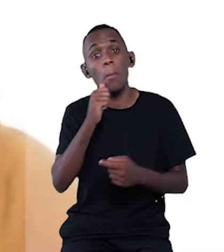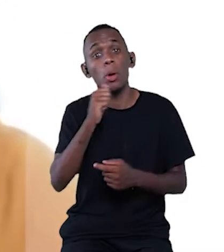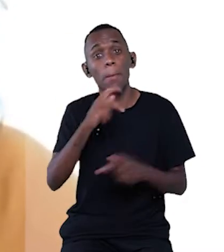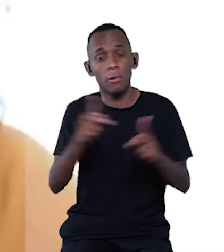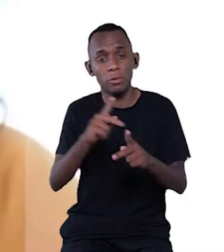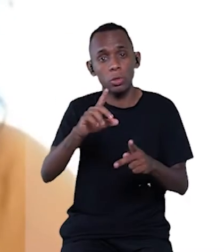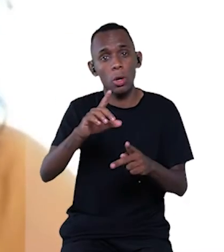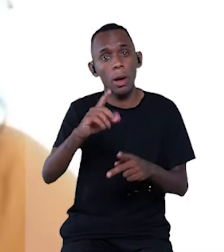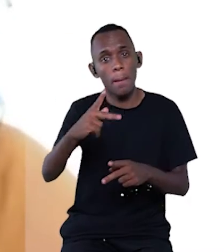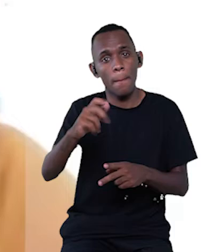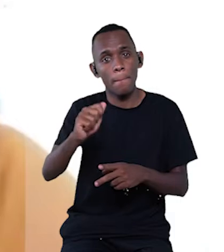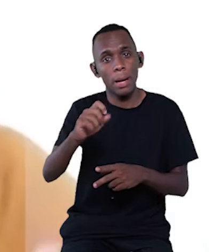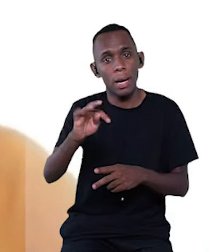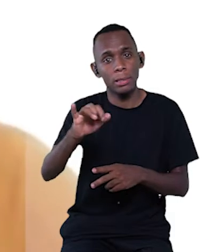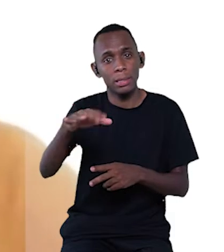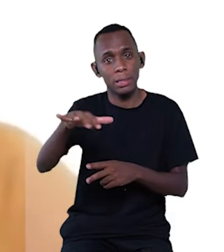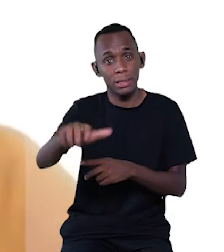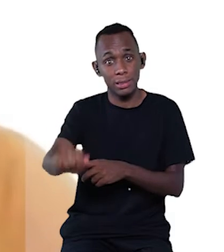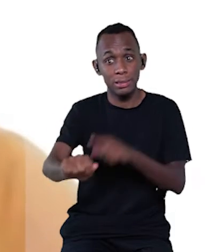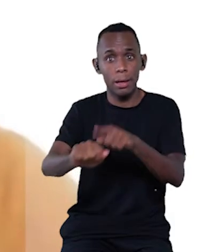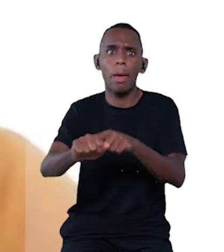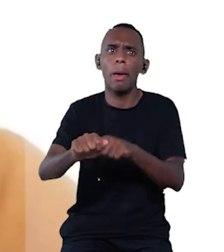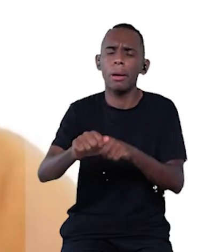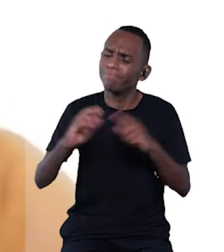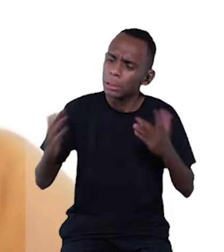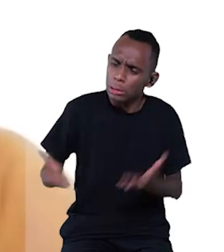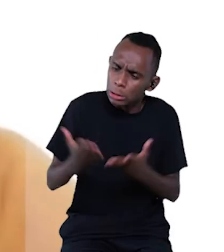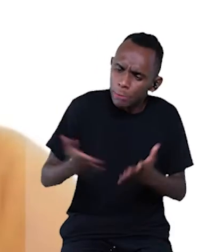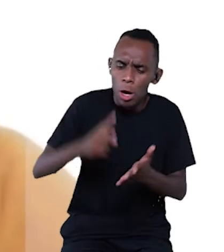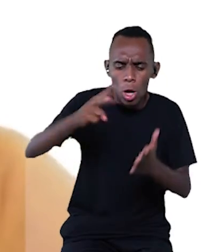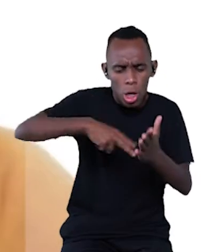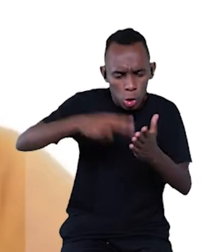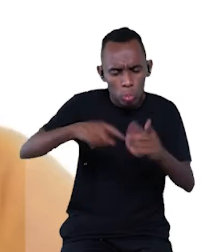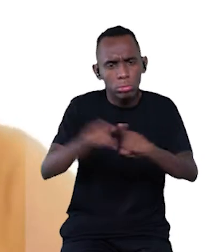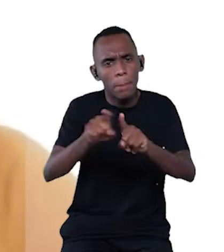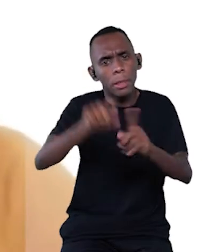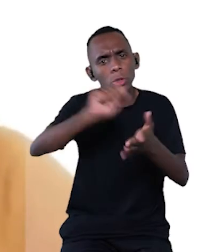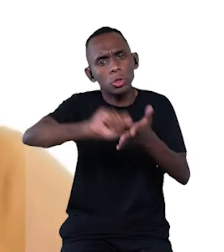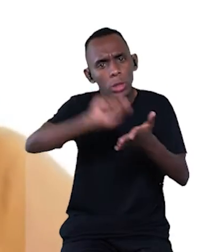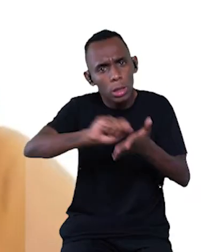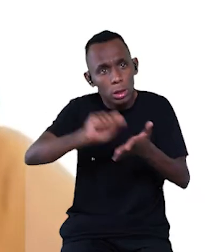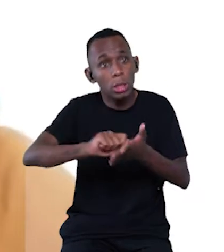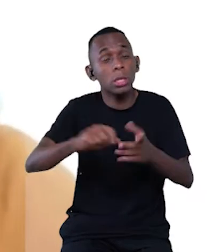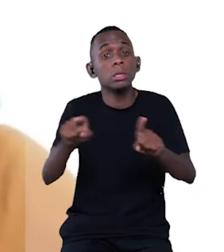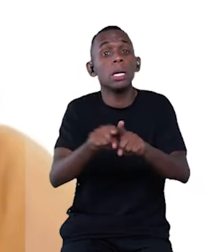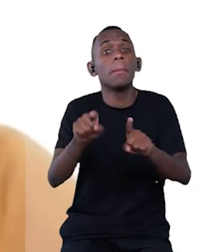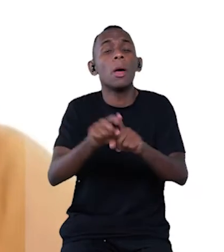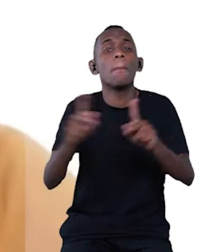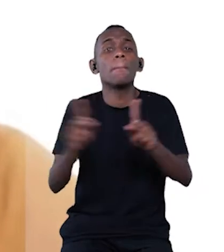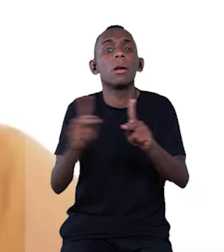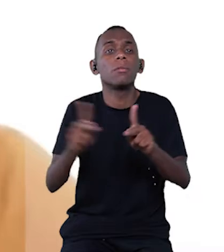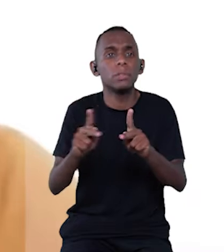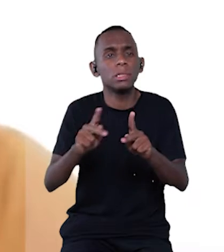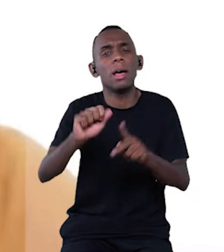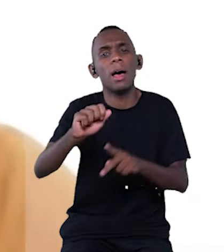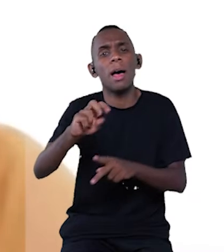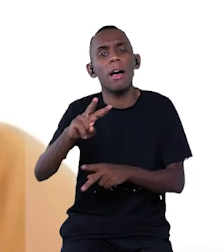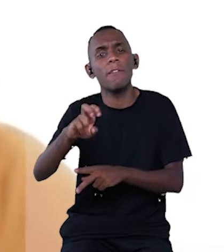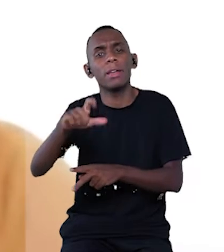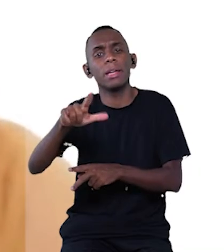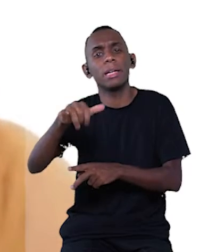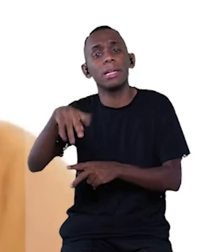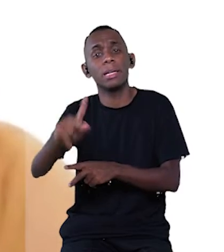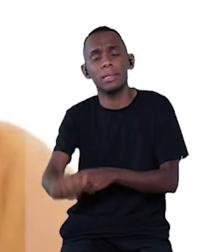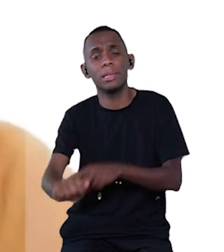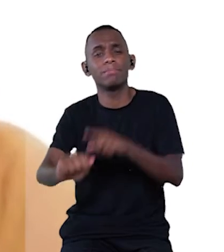Patrícia, e eram professores que incentivavam muito a leitura, a escrita, tive uma professora chamada dona Avelina